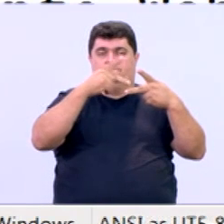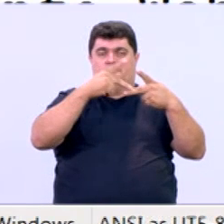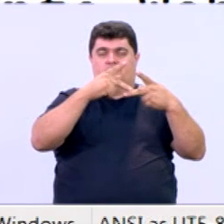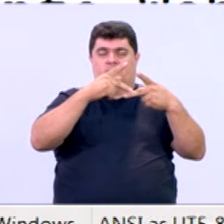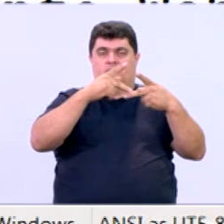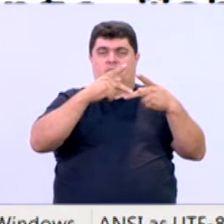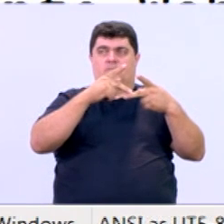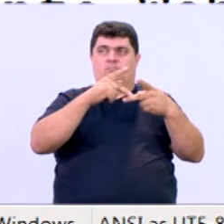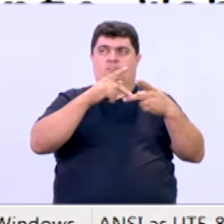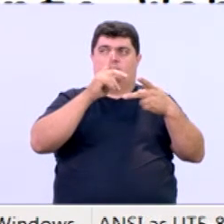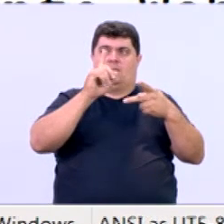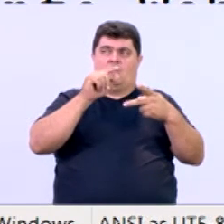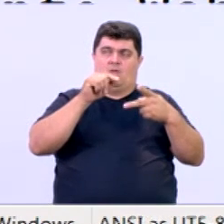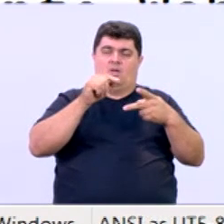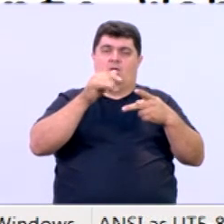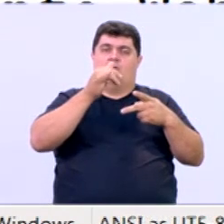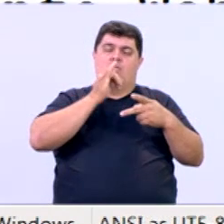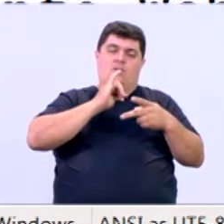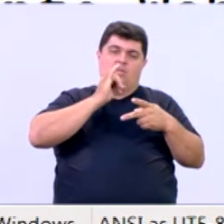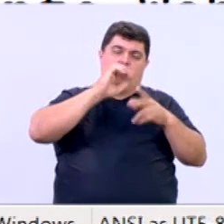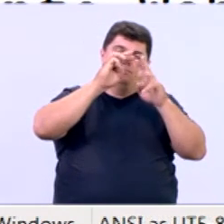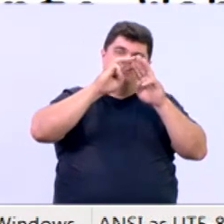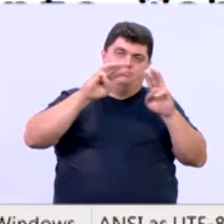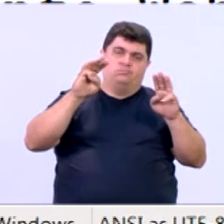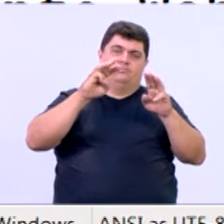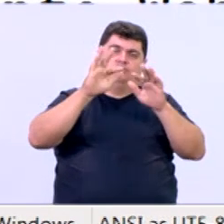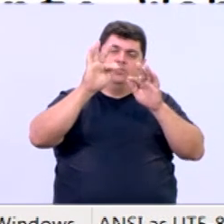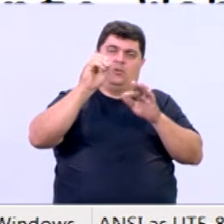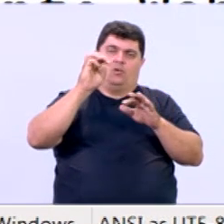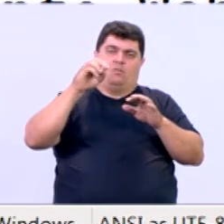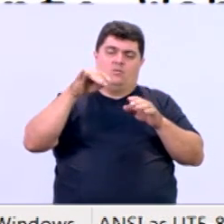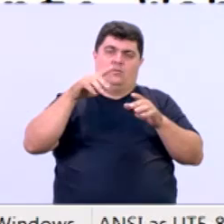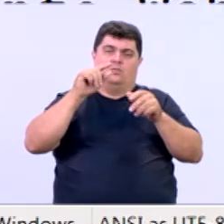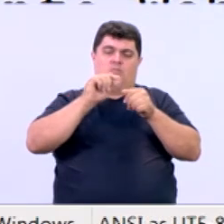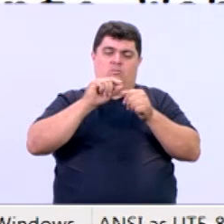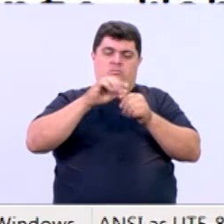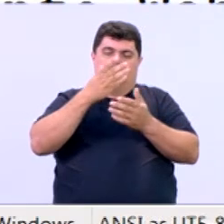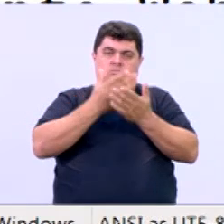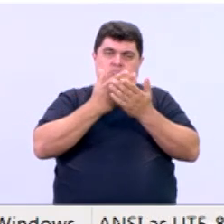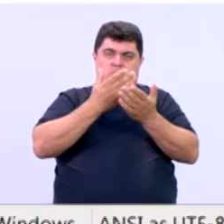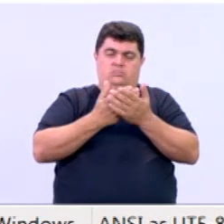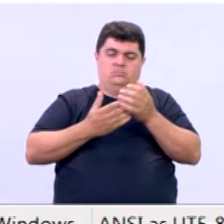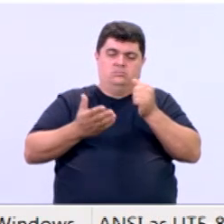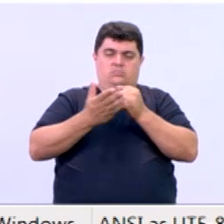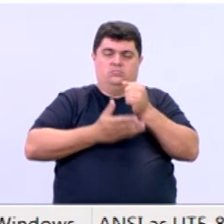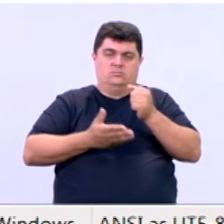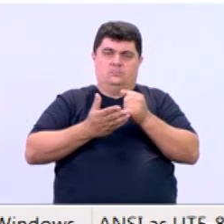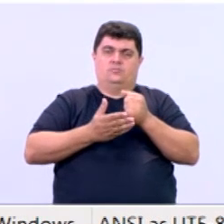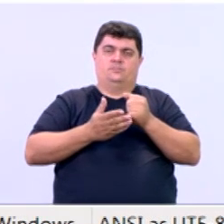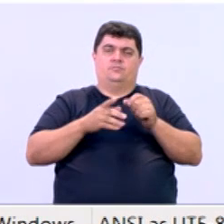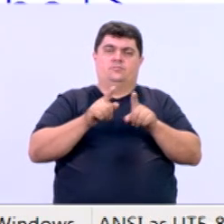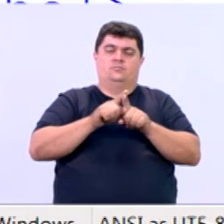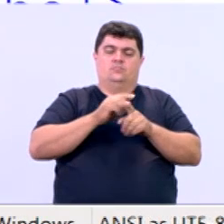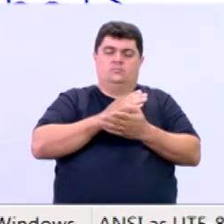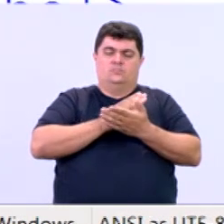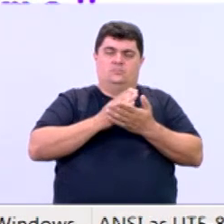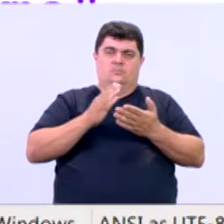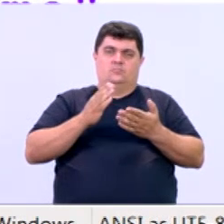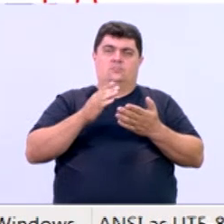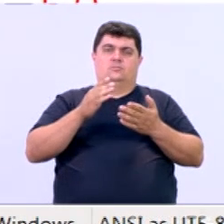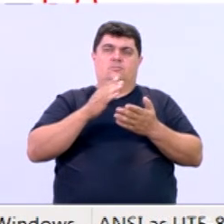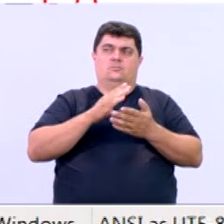né, falando que essa é uma página exemplo de formulário da aula de fundamentos, e começa o